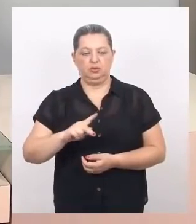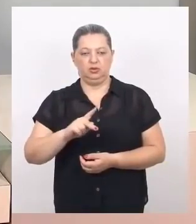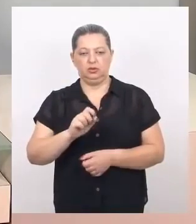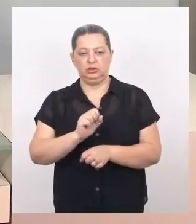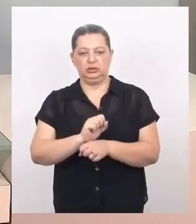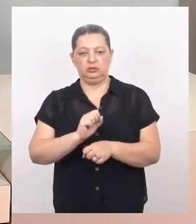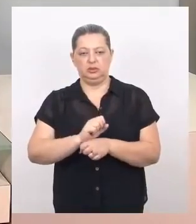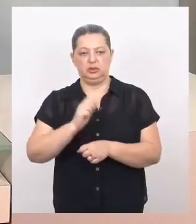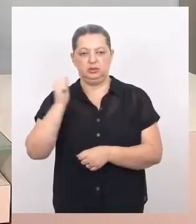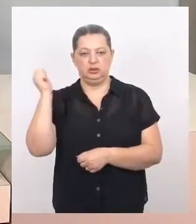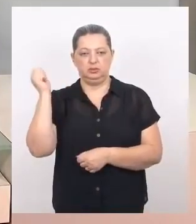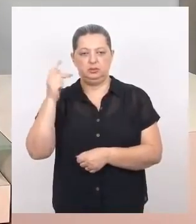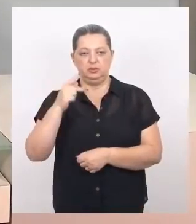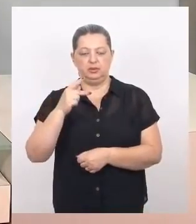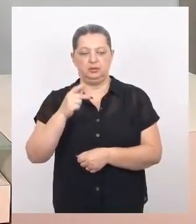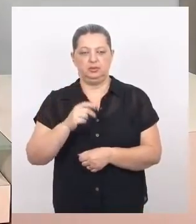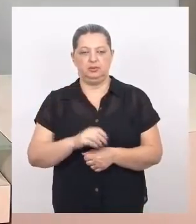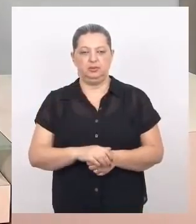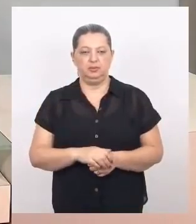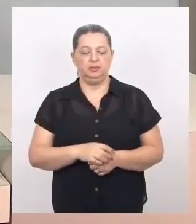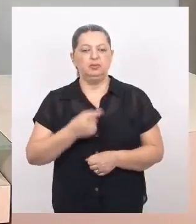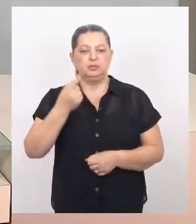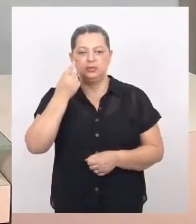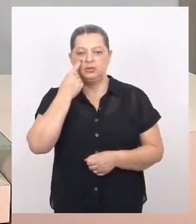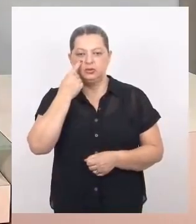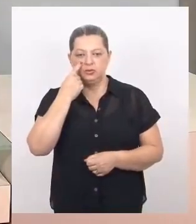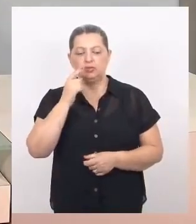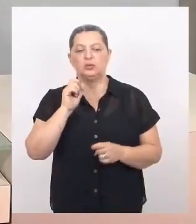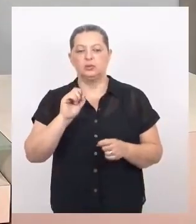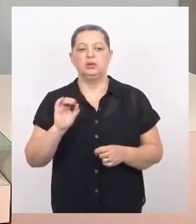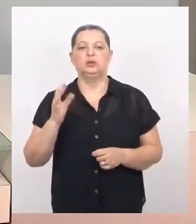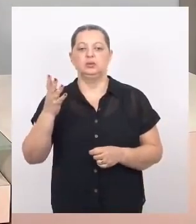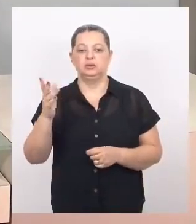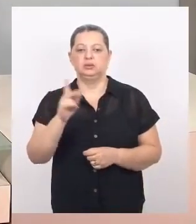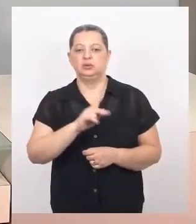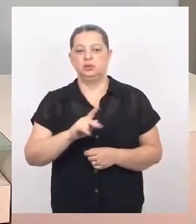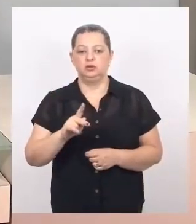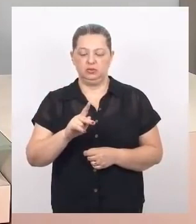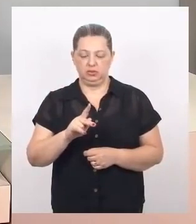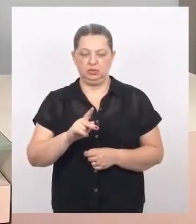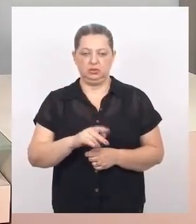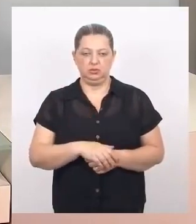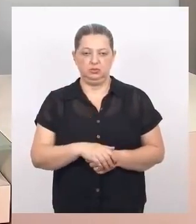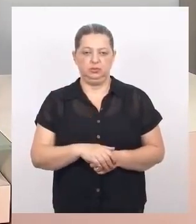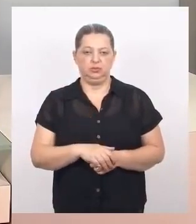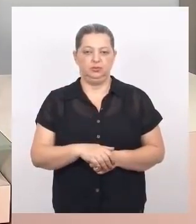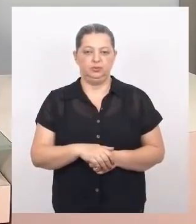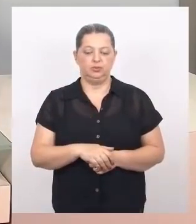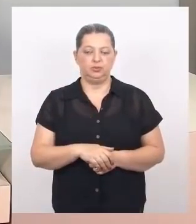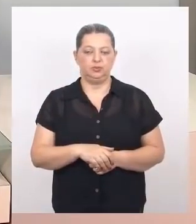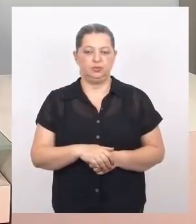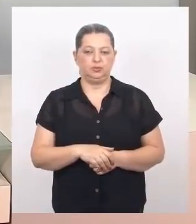Eu passei aqui para a equipe, tá, Matheus, para a gente verificar o que está acontecendo com esse professor especificamente.